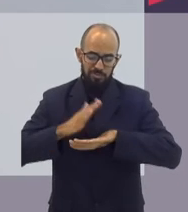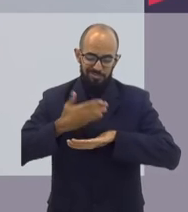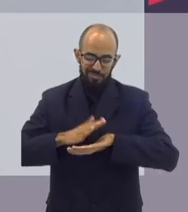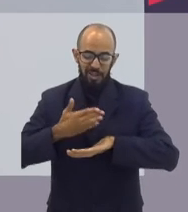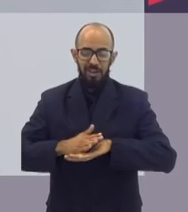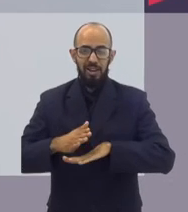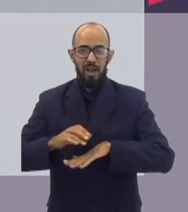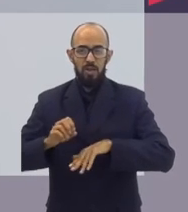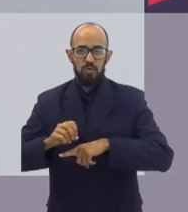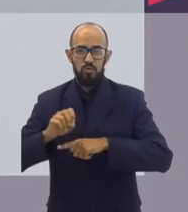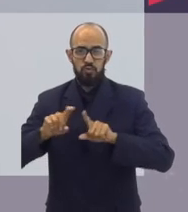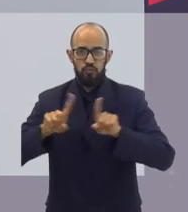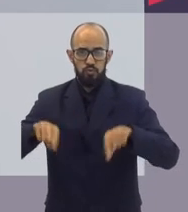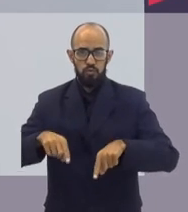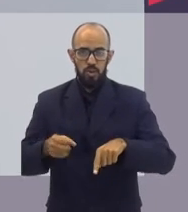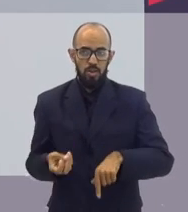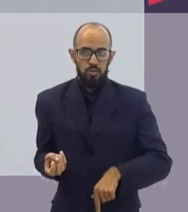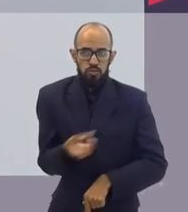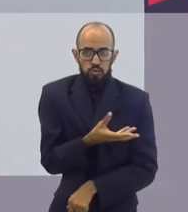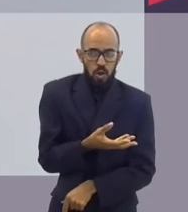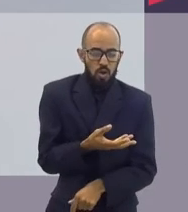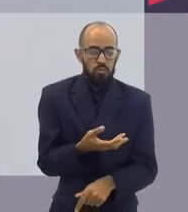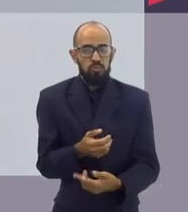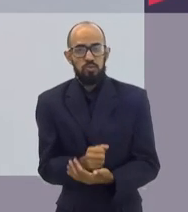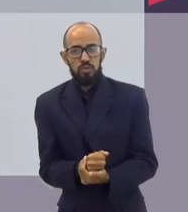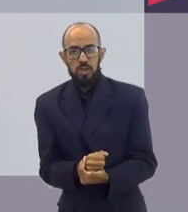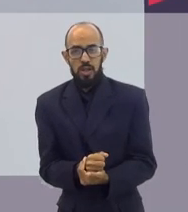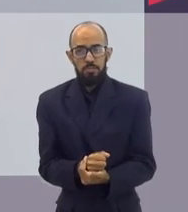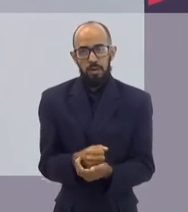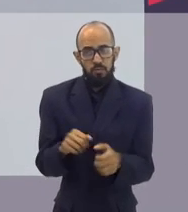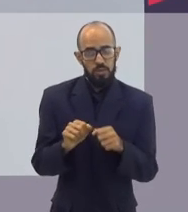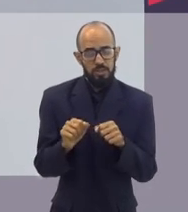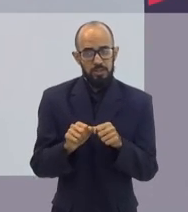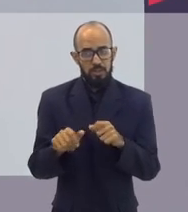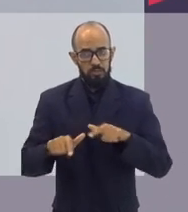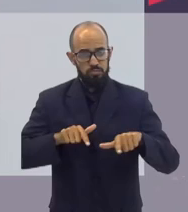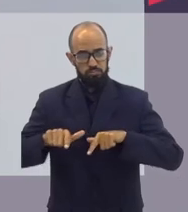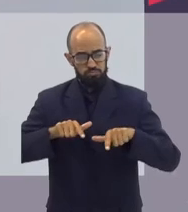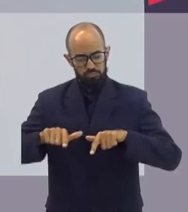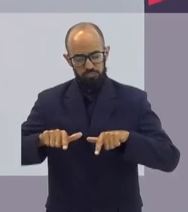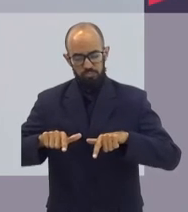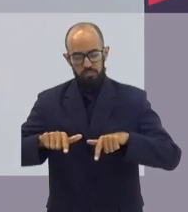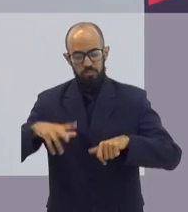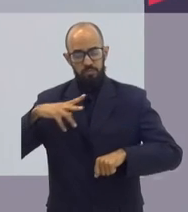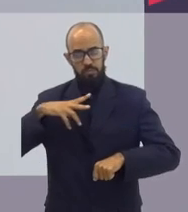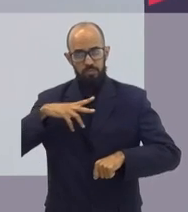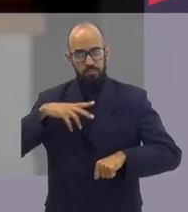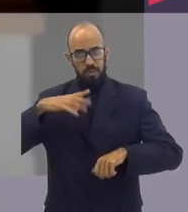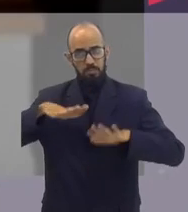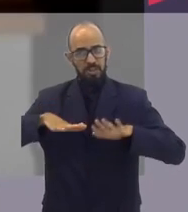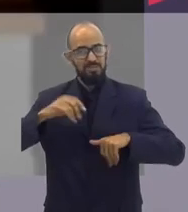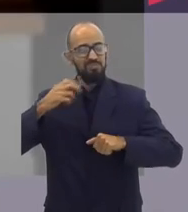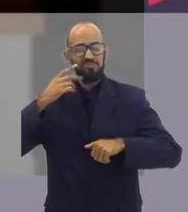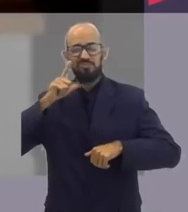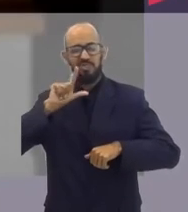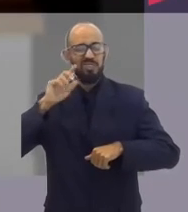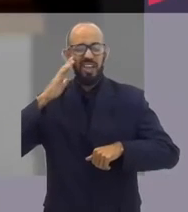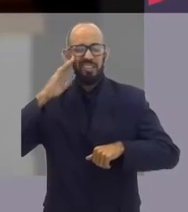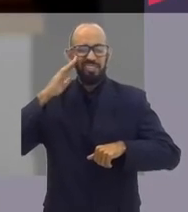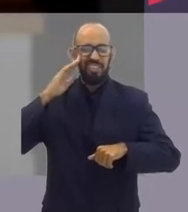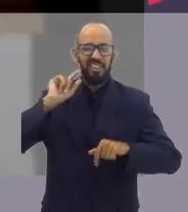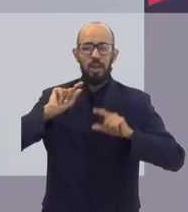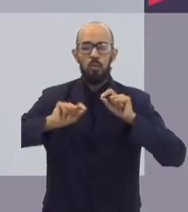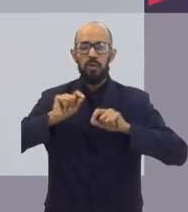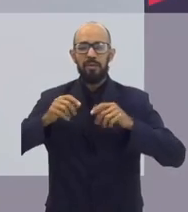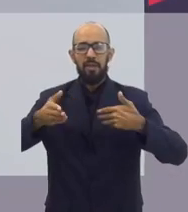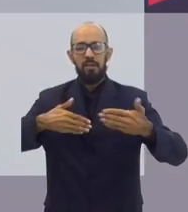as pessoas que acabam de ser contratadas, geralmente contratadas para executar uma tarefa bem particular, mas não têm noção do que é uma